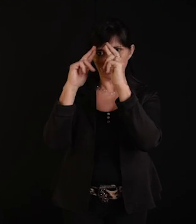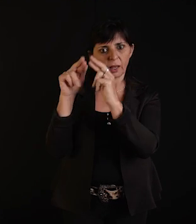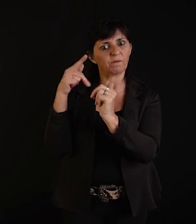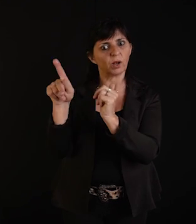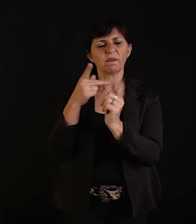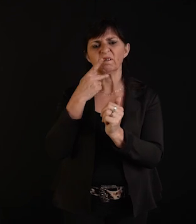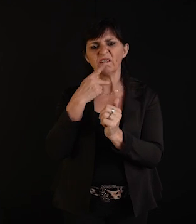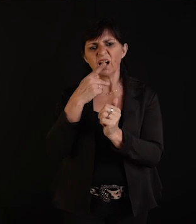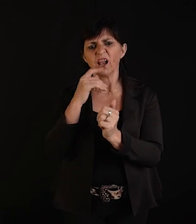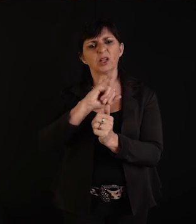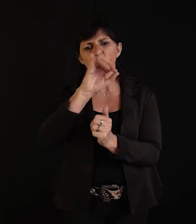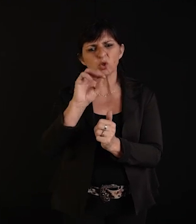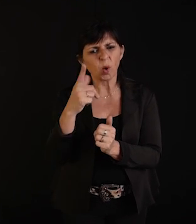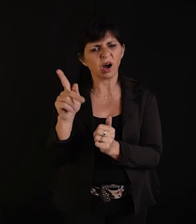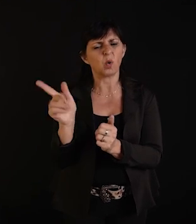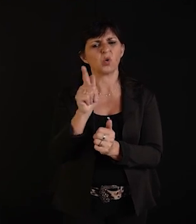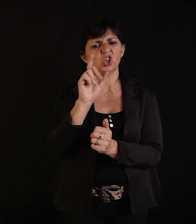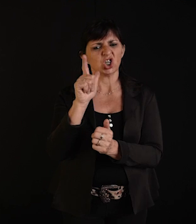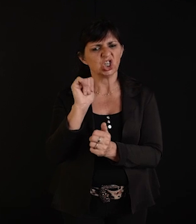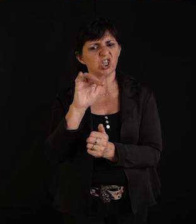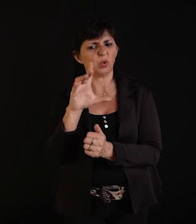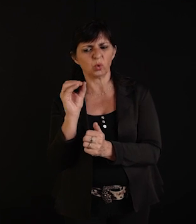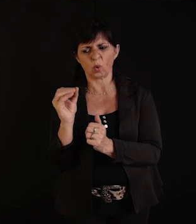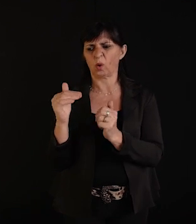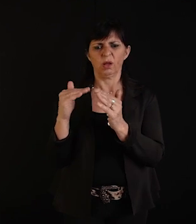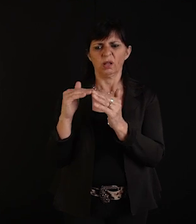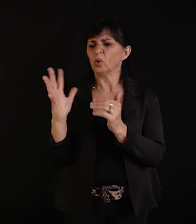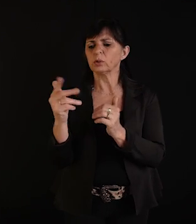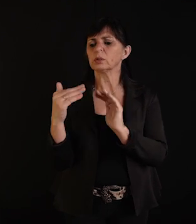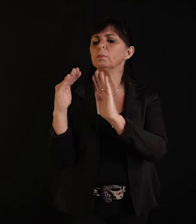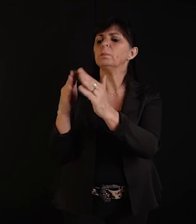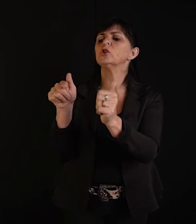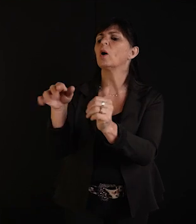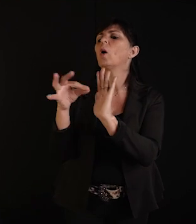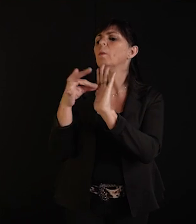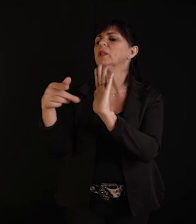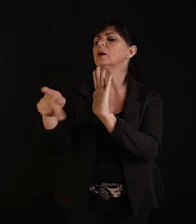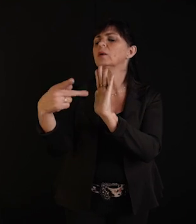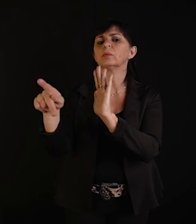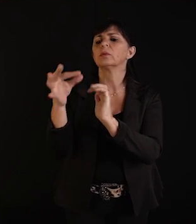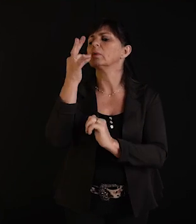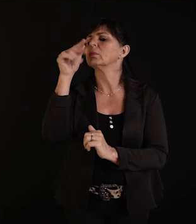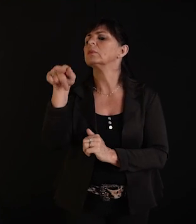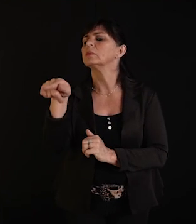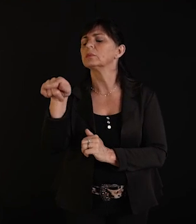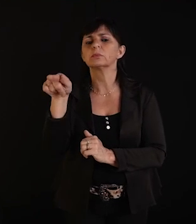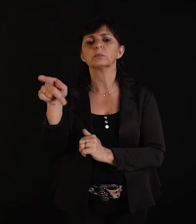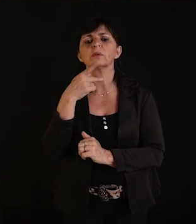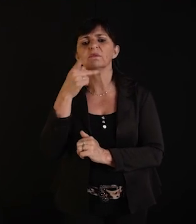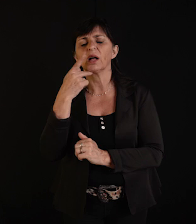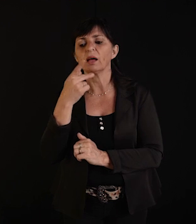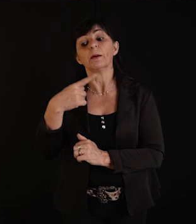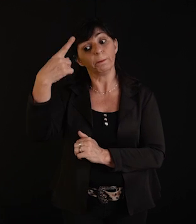João, o Ivan, o Nelson, todo mundo pedia opinião para ele, o Varguinhas, o Chico Brasil. Tinha que passar pelo aval do Luiz Carlos Lanfredi,